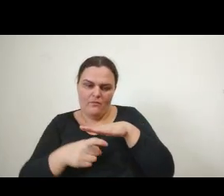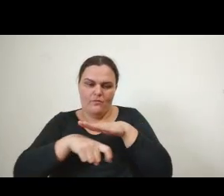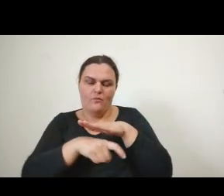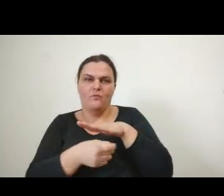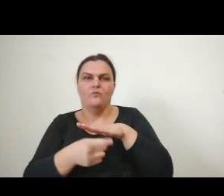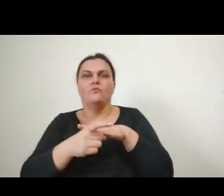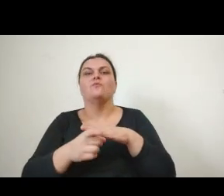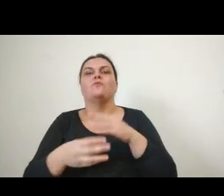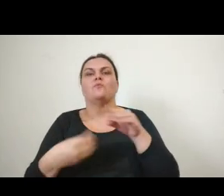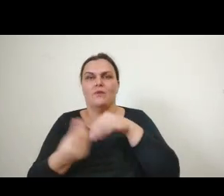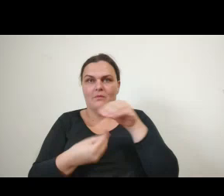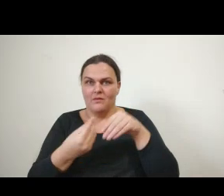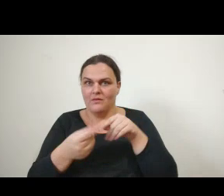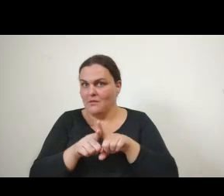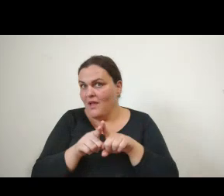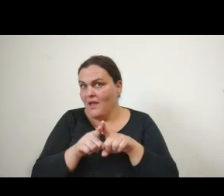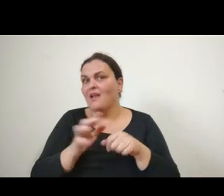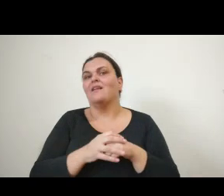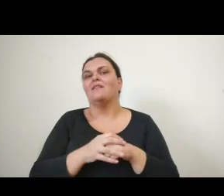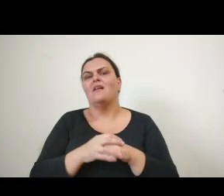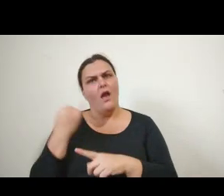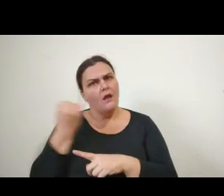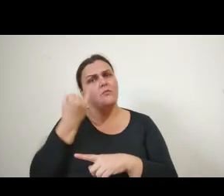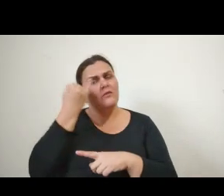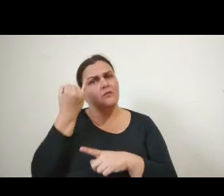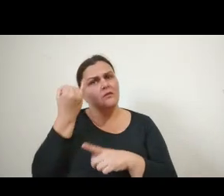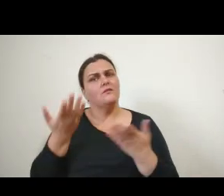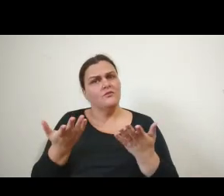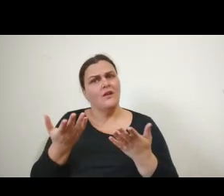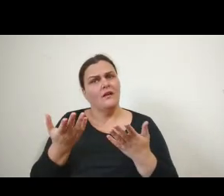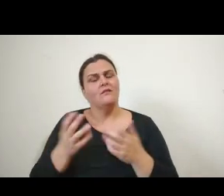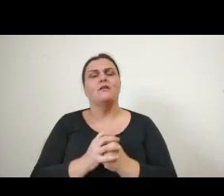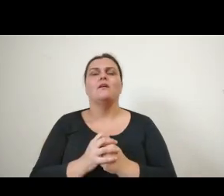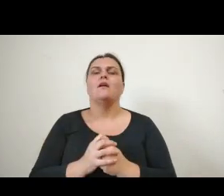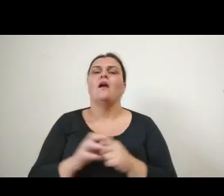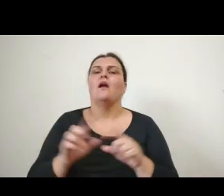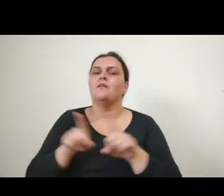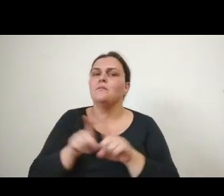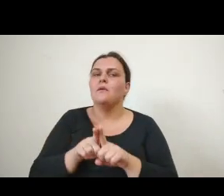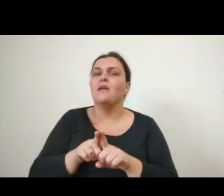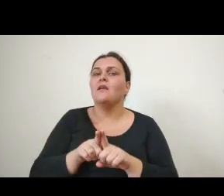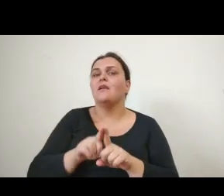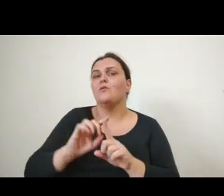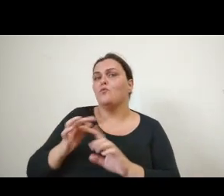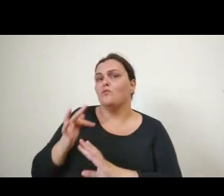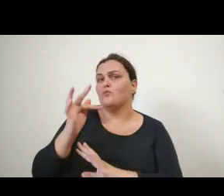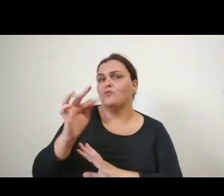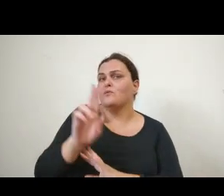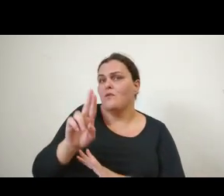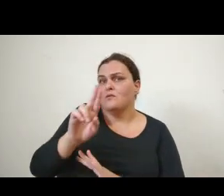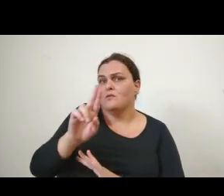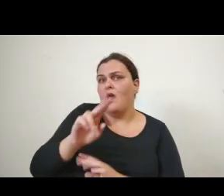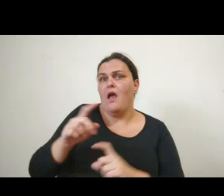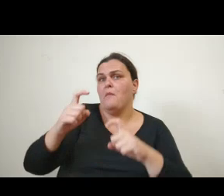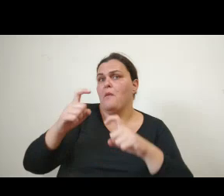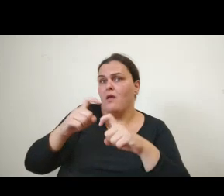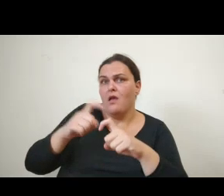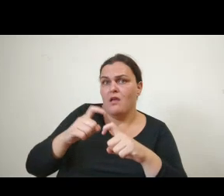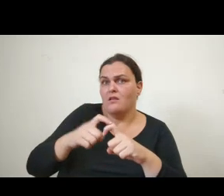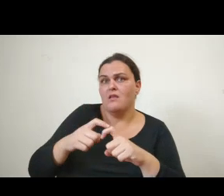né? E tem, né, importância médica, veterinária, para a agricultura, né? Tem vetores de